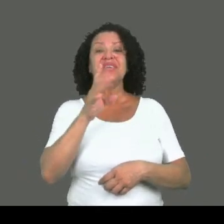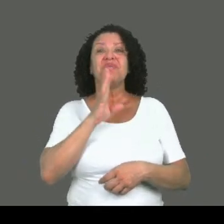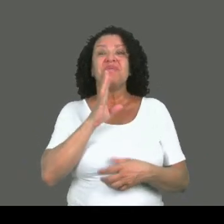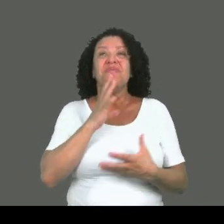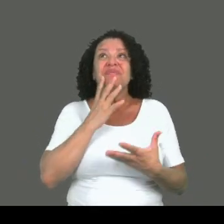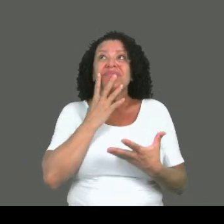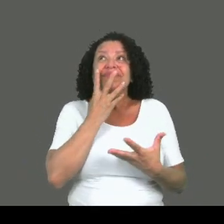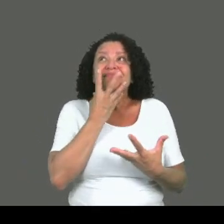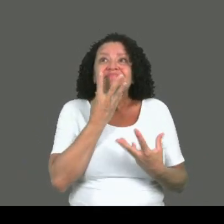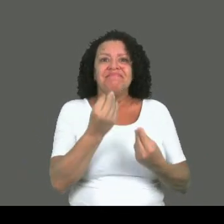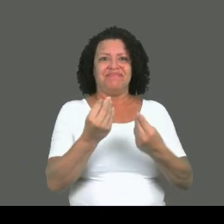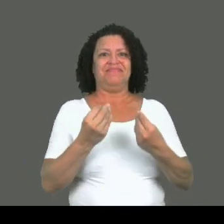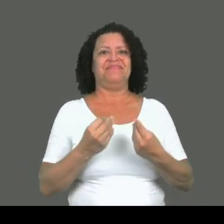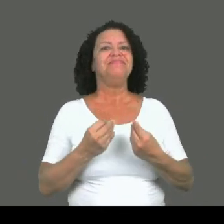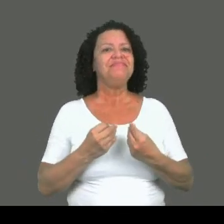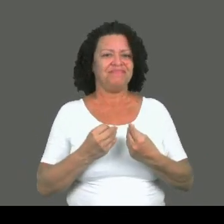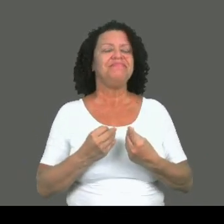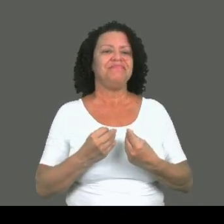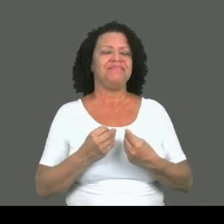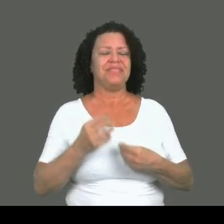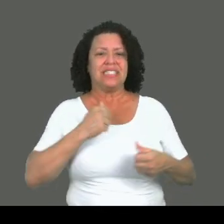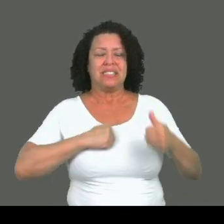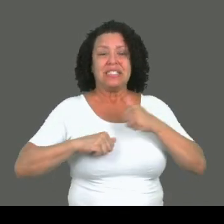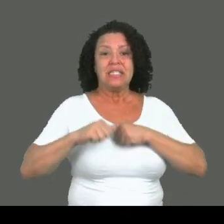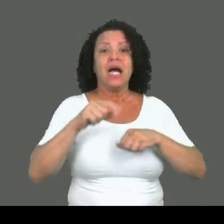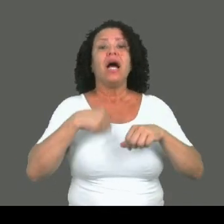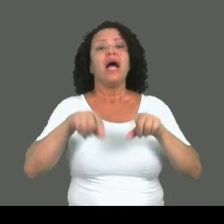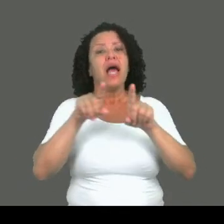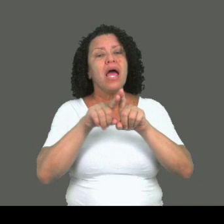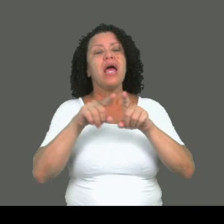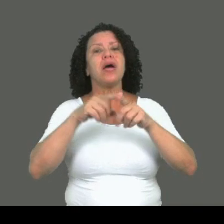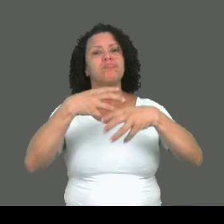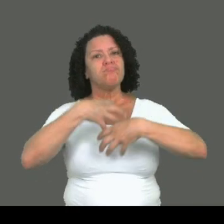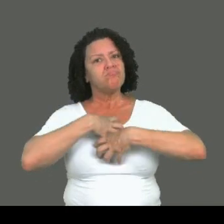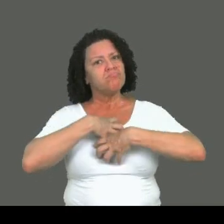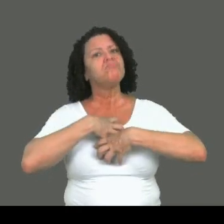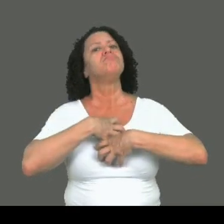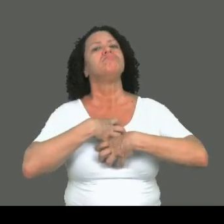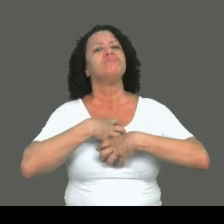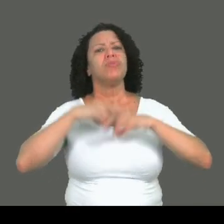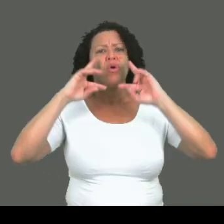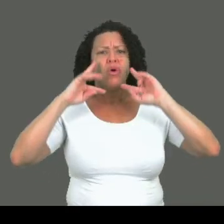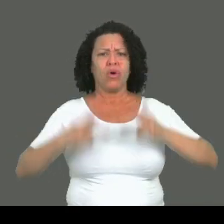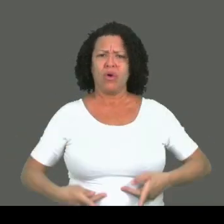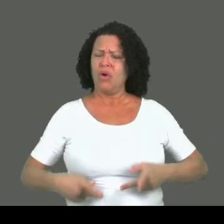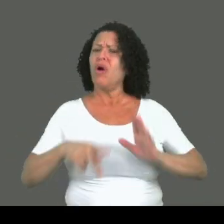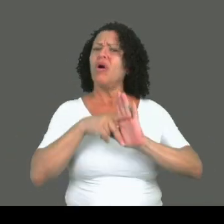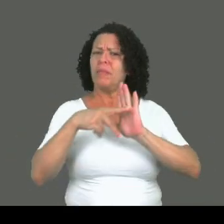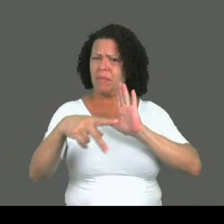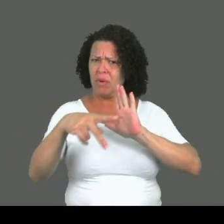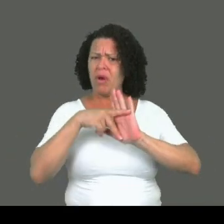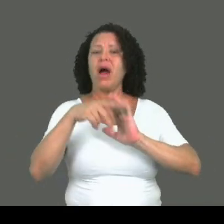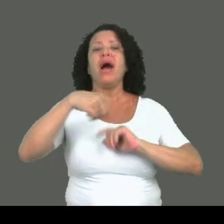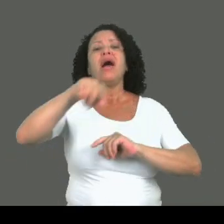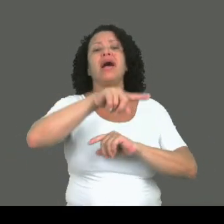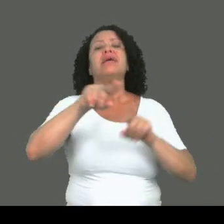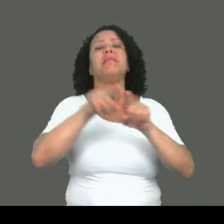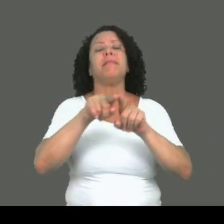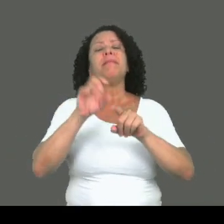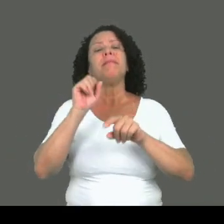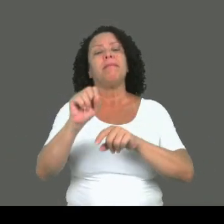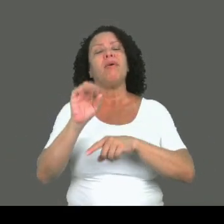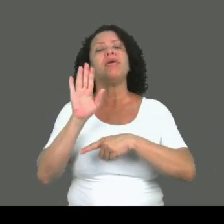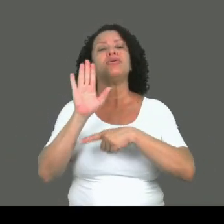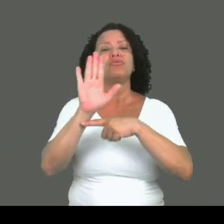enfim. A ansiedade é tida como uma reação inerente ao ser humano que pode auxiliá-lo a se proteger